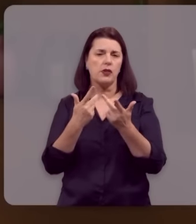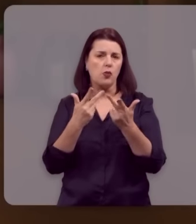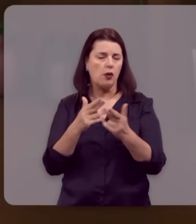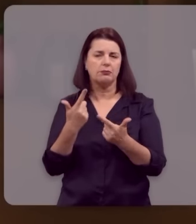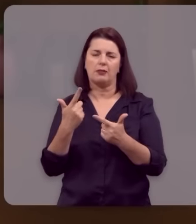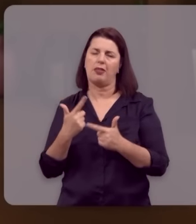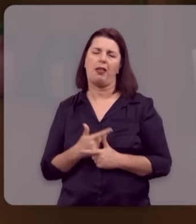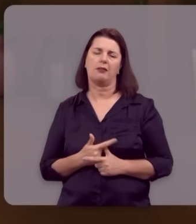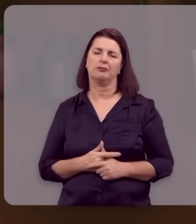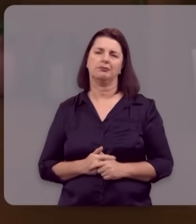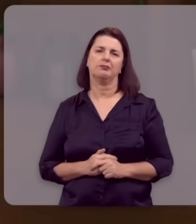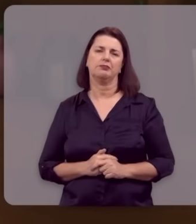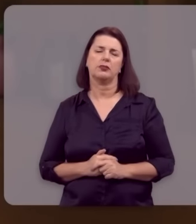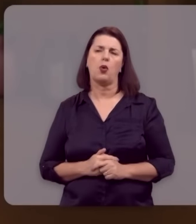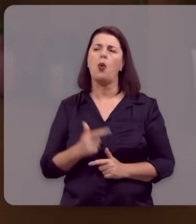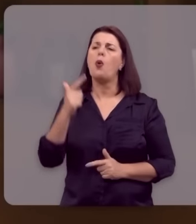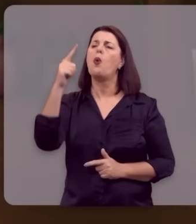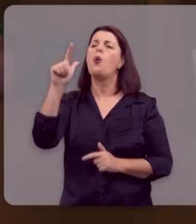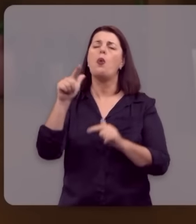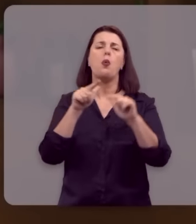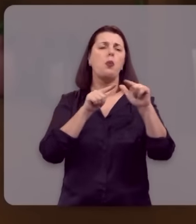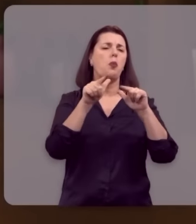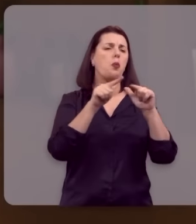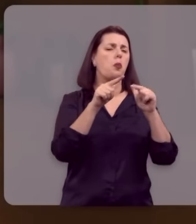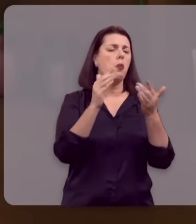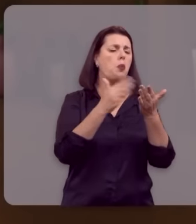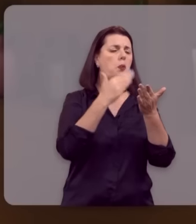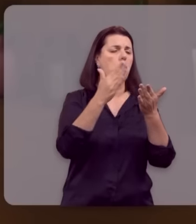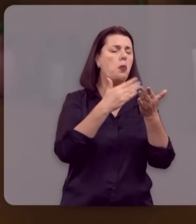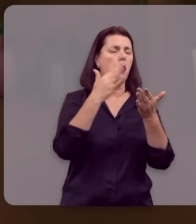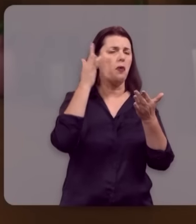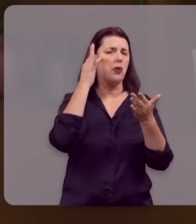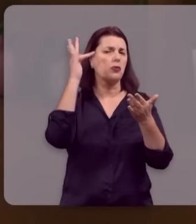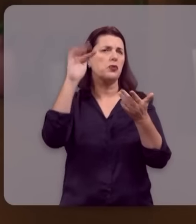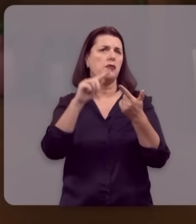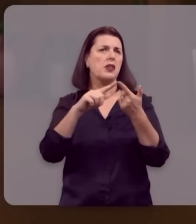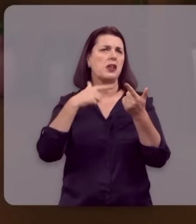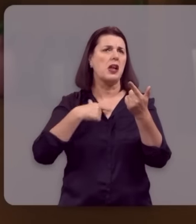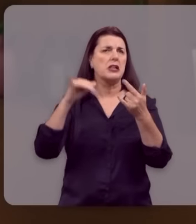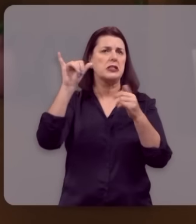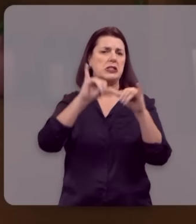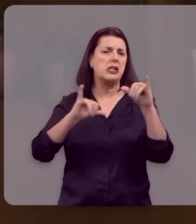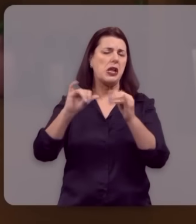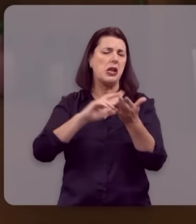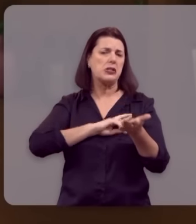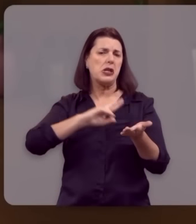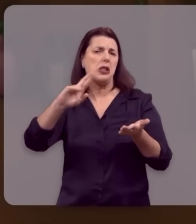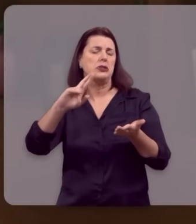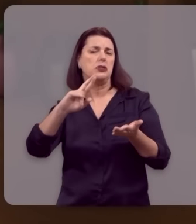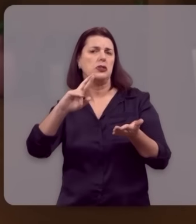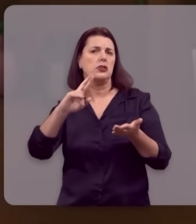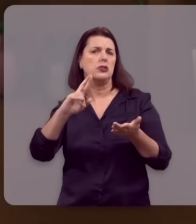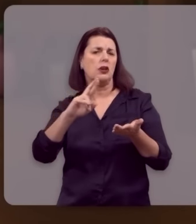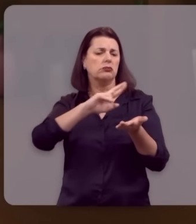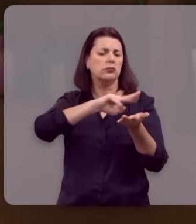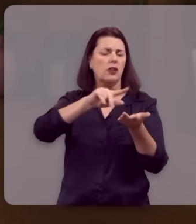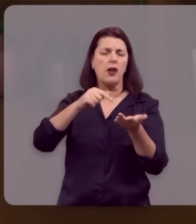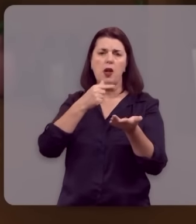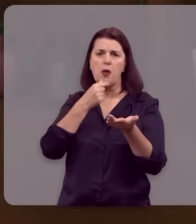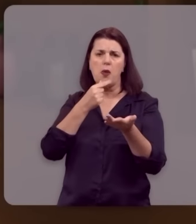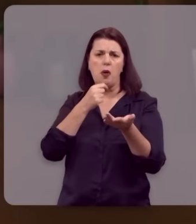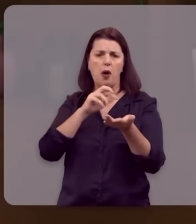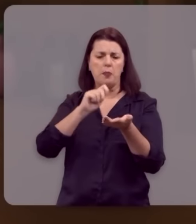singular. Qualquer outra obra literária, seja filosófica, científica ou religiosa, onde vários